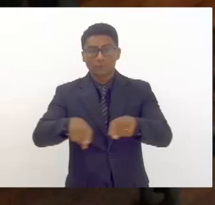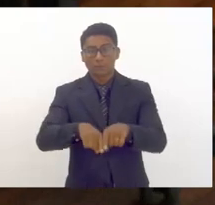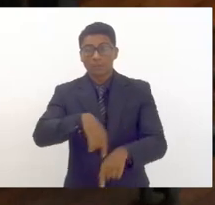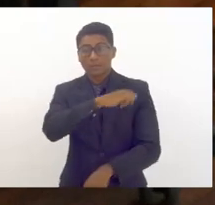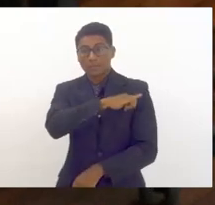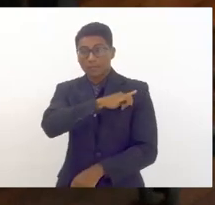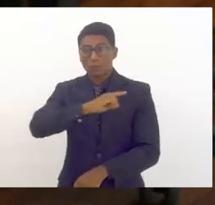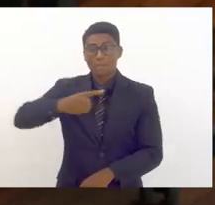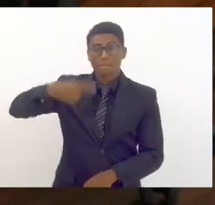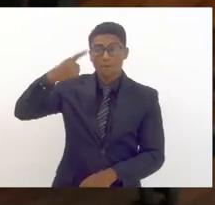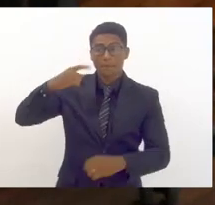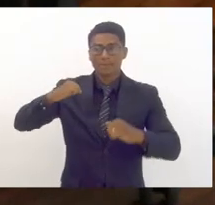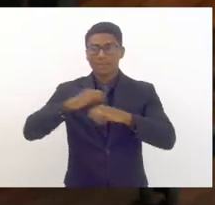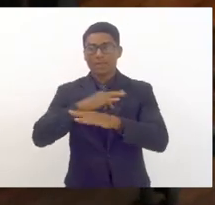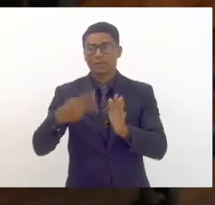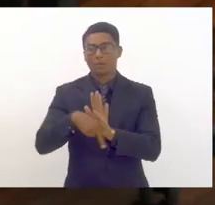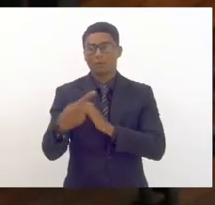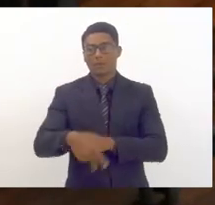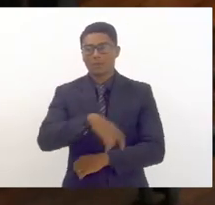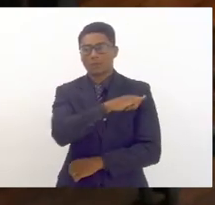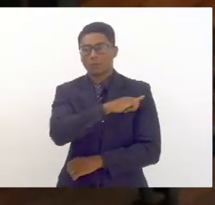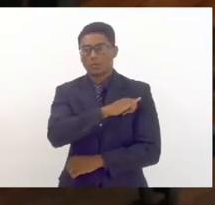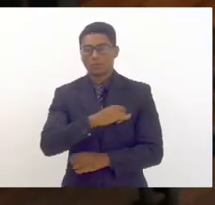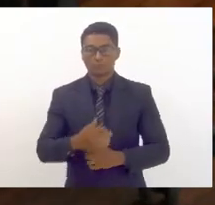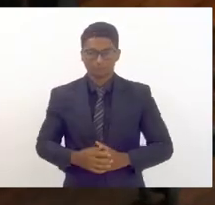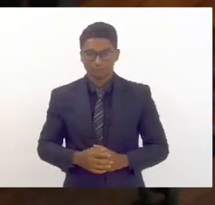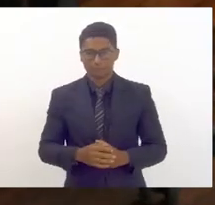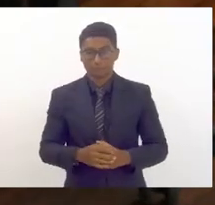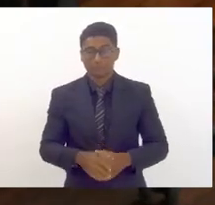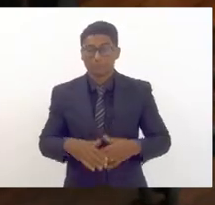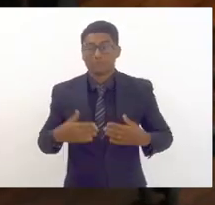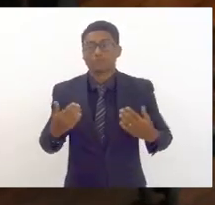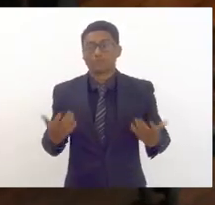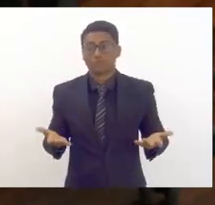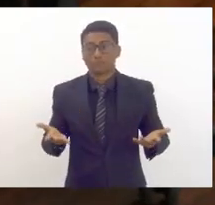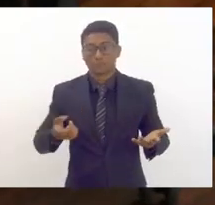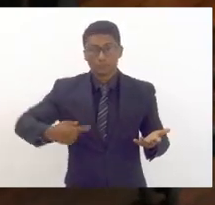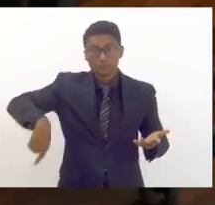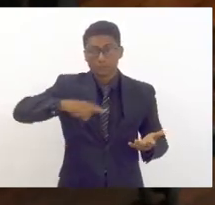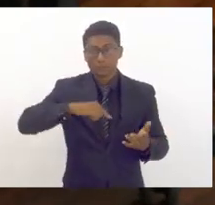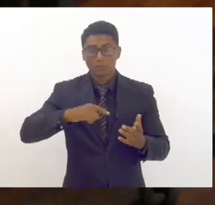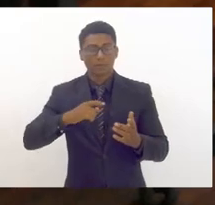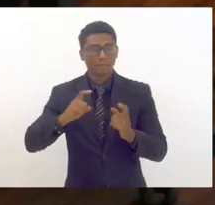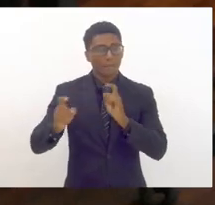Janeiro. Então, quando a gente está aqui discutindo sobre o broadcast,